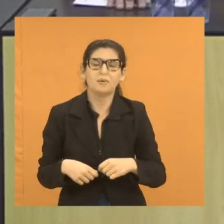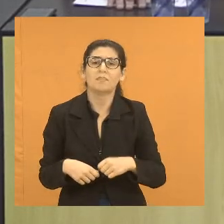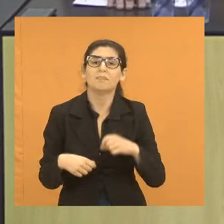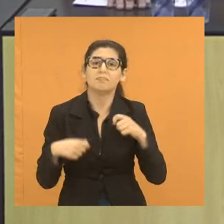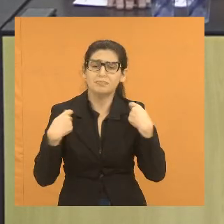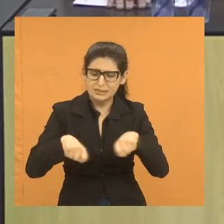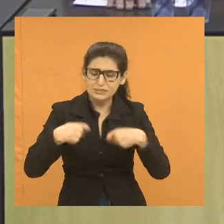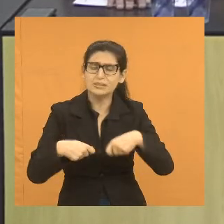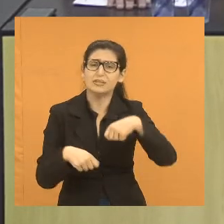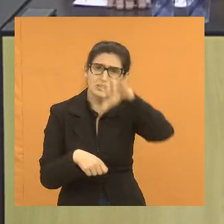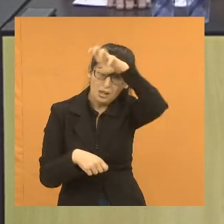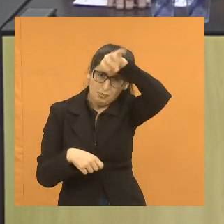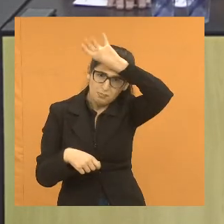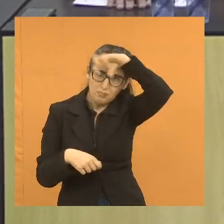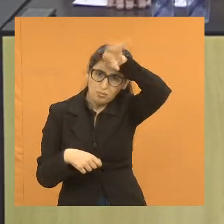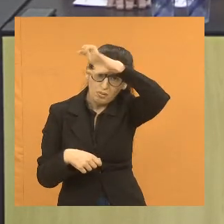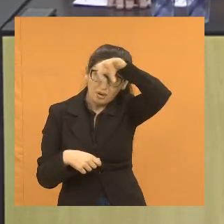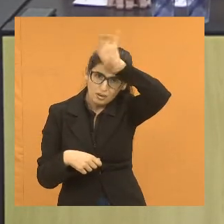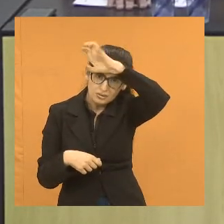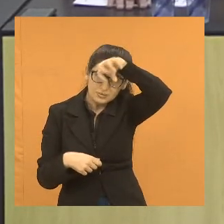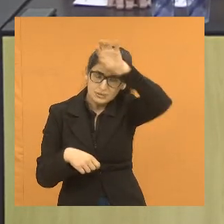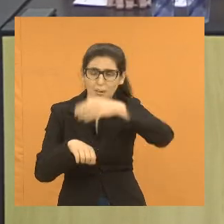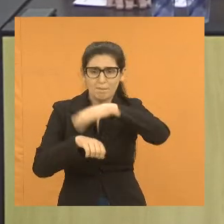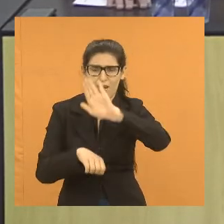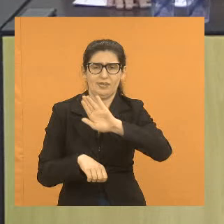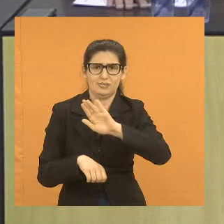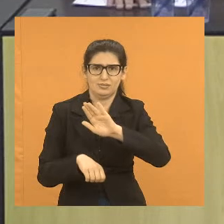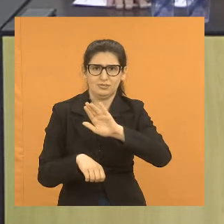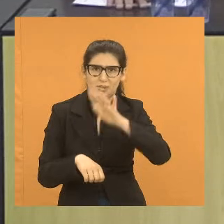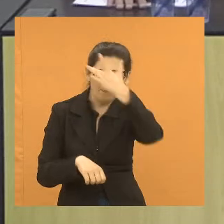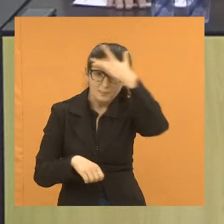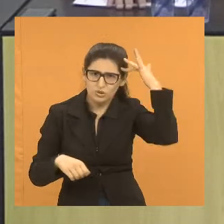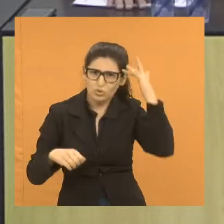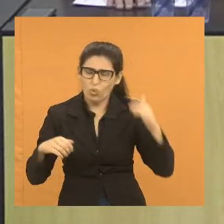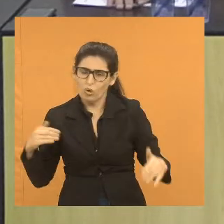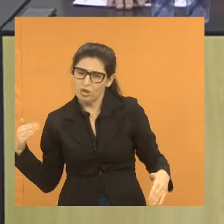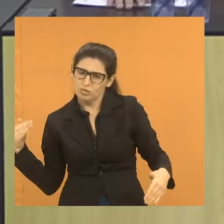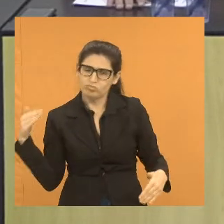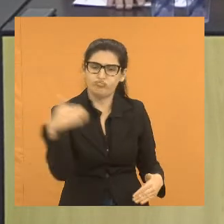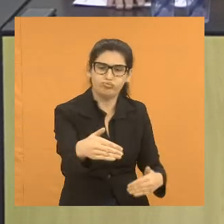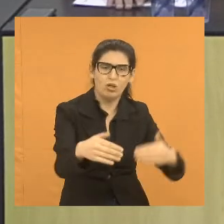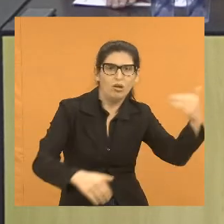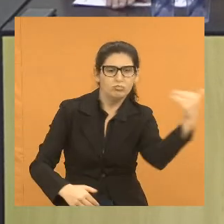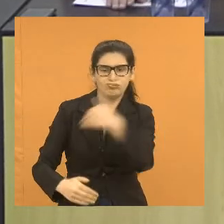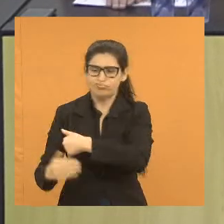para o atendimento e transporte do UPA, independente da gravidade da doença, porque a pessoa está com dor.